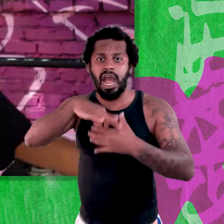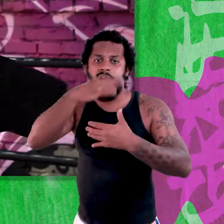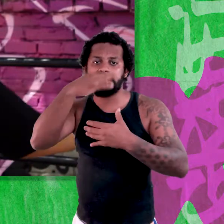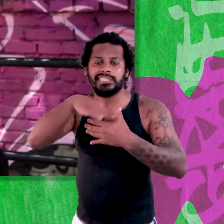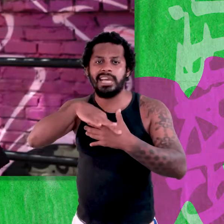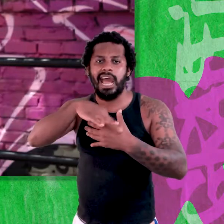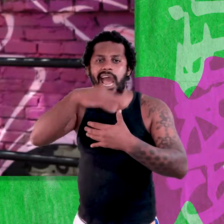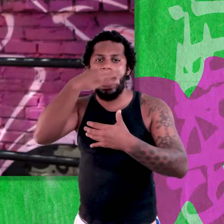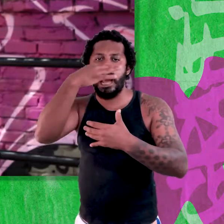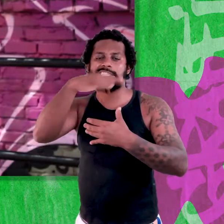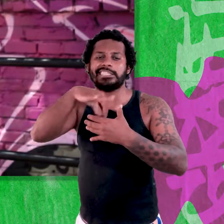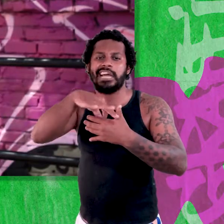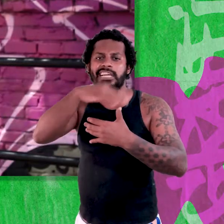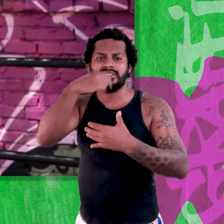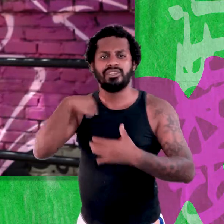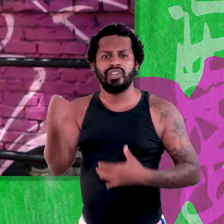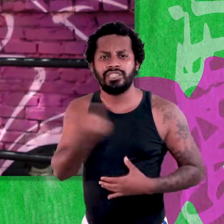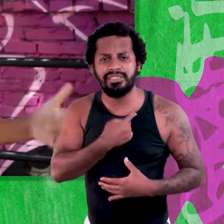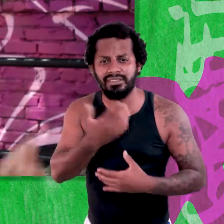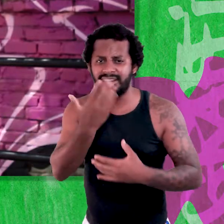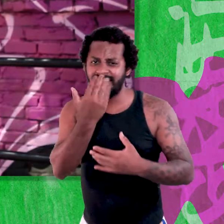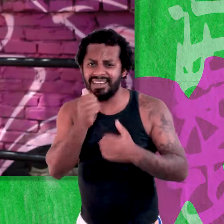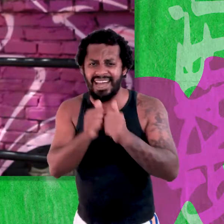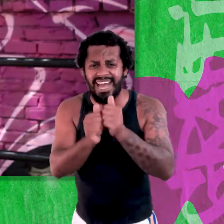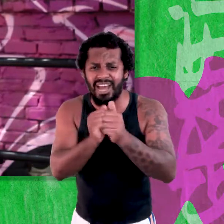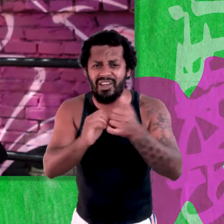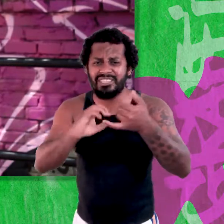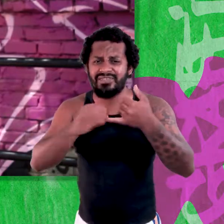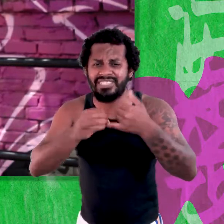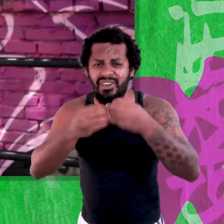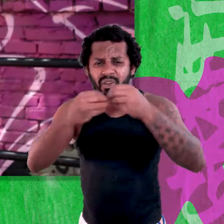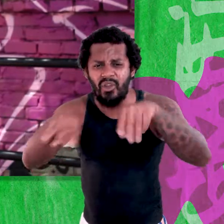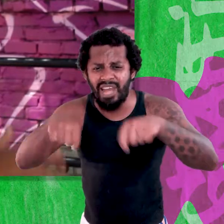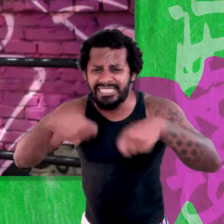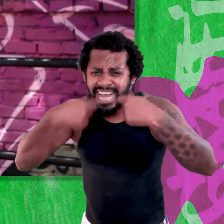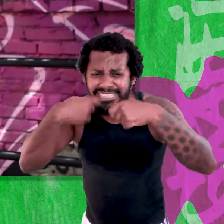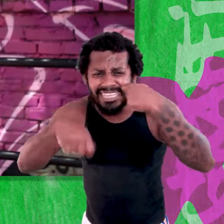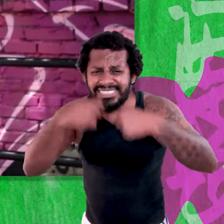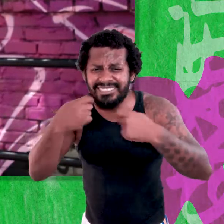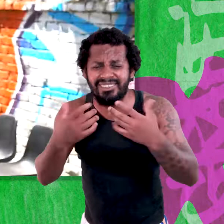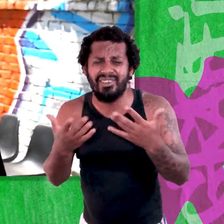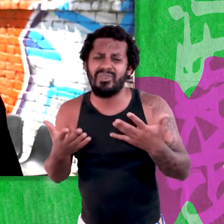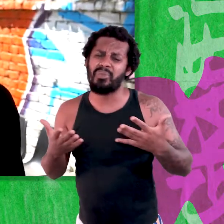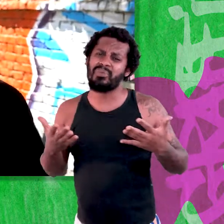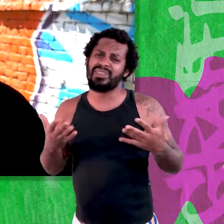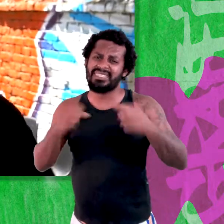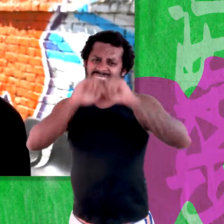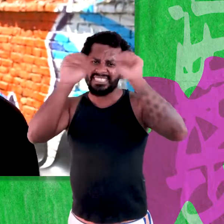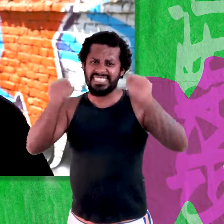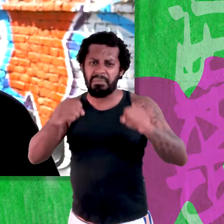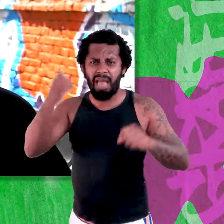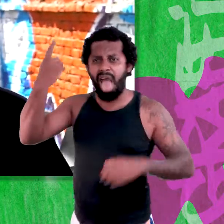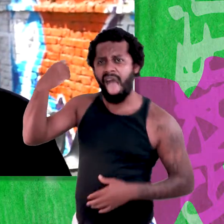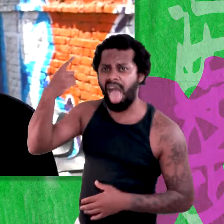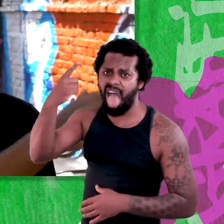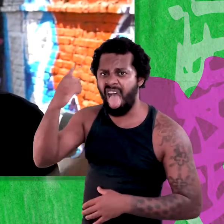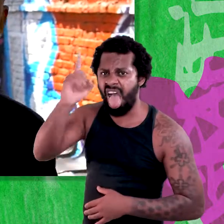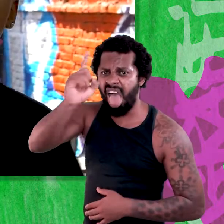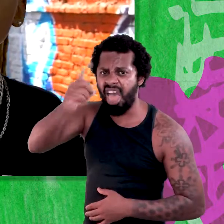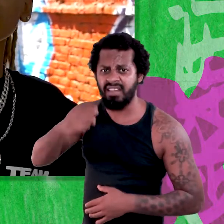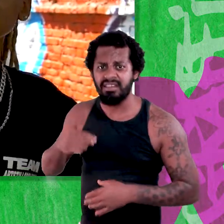como Caviar nós arroz feijão e ovo o sistema dita as regras